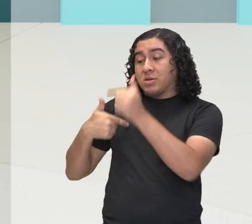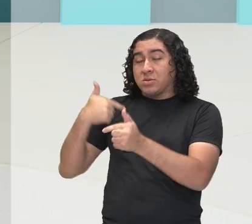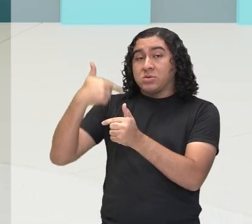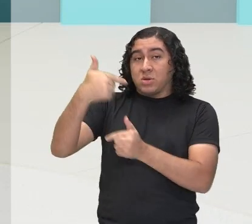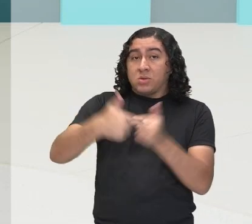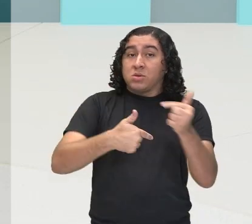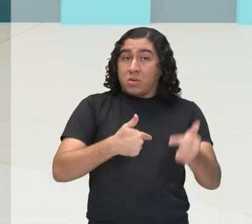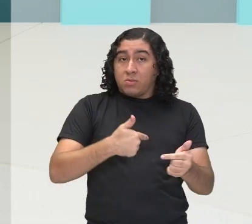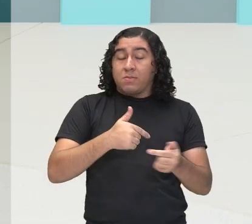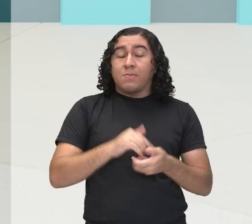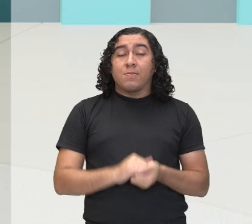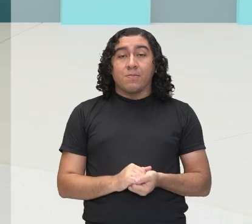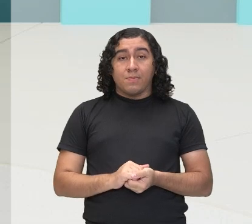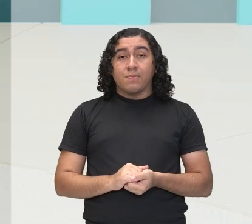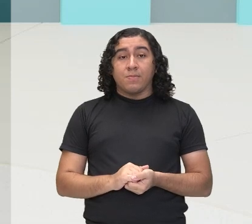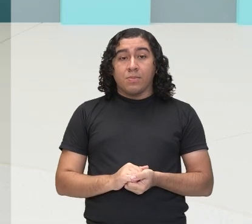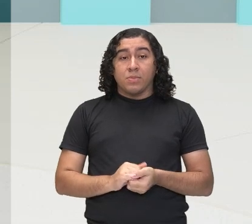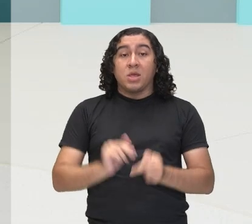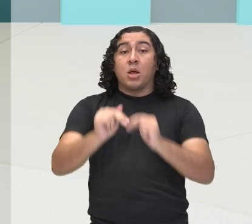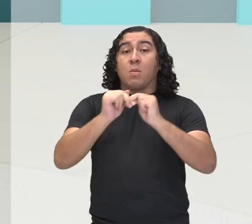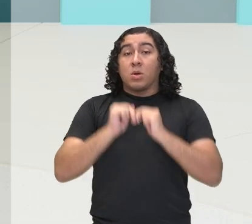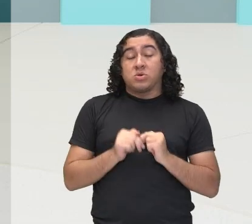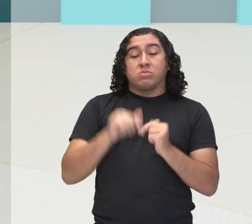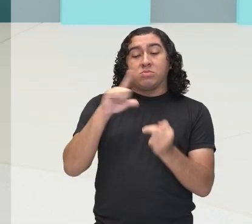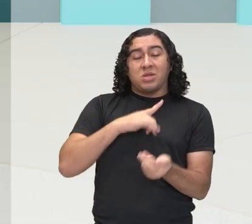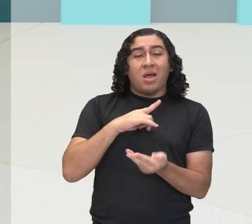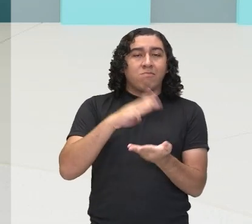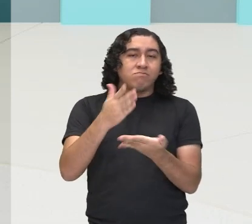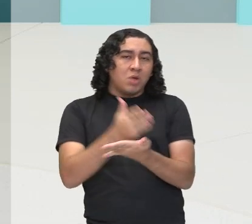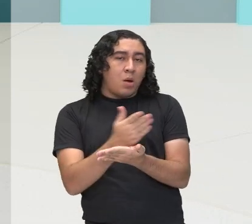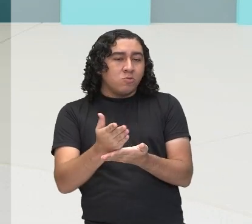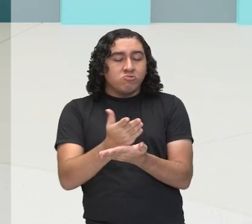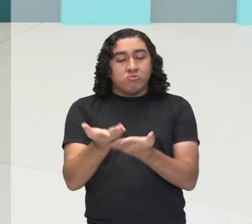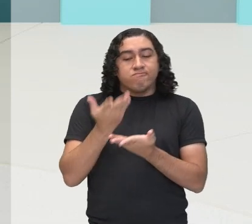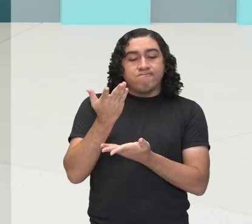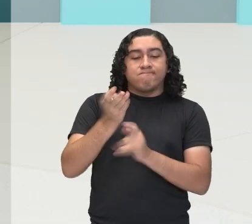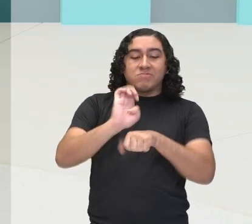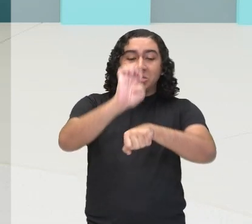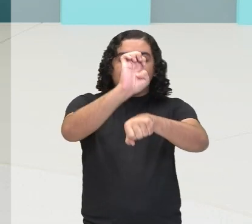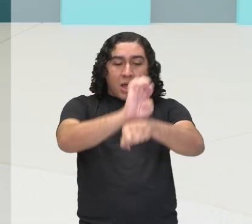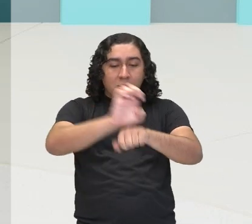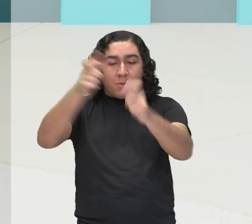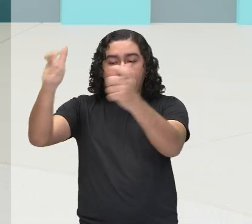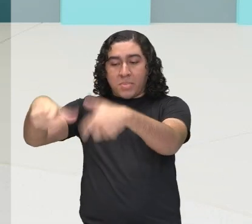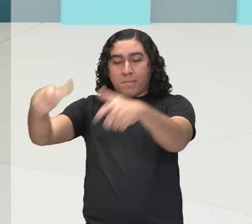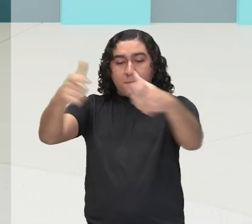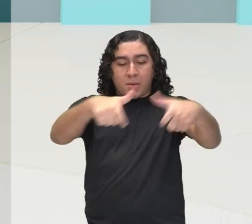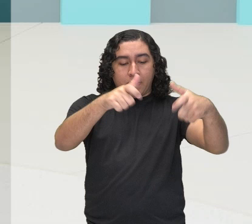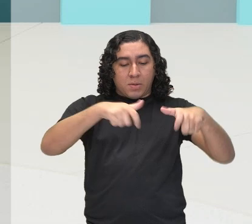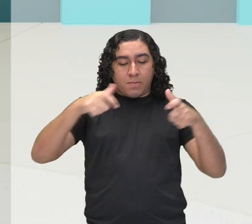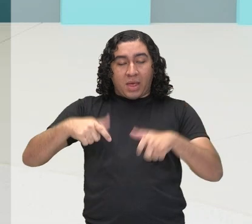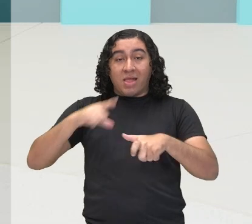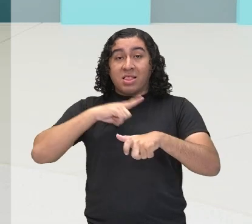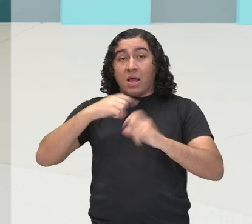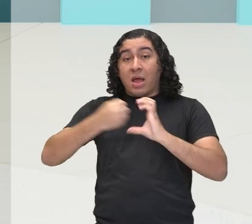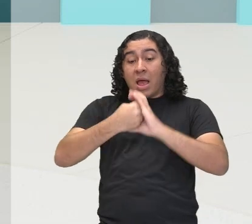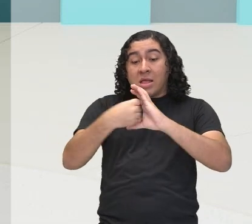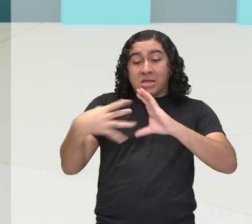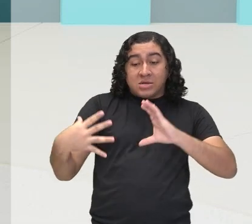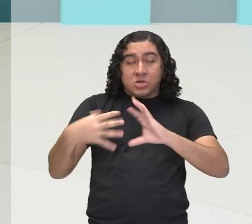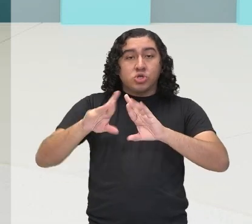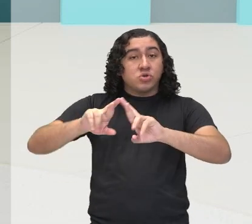em geração. Então, determinados locais, ele vai recebendo